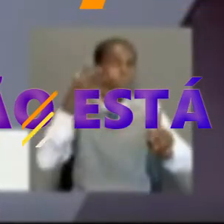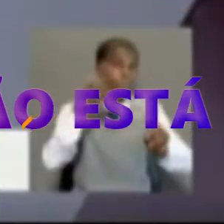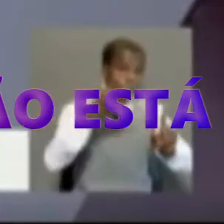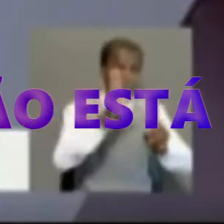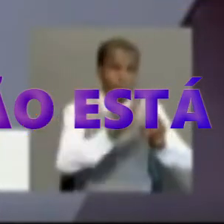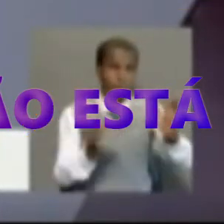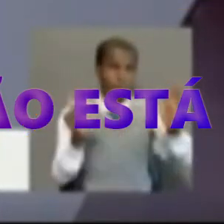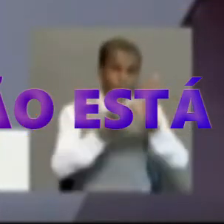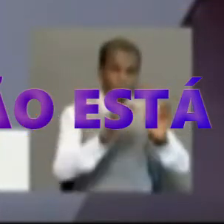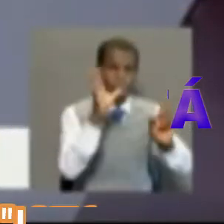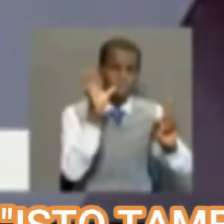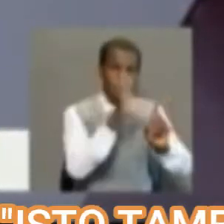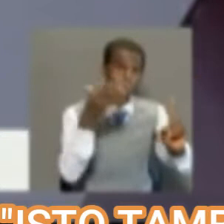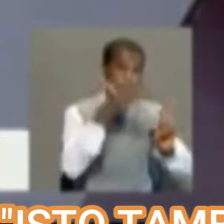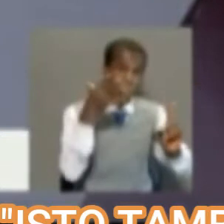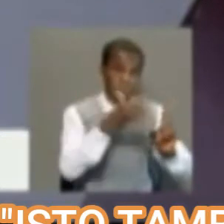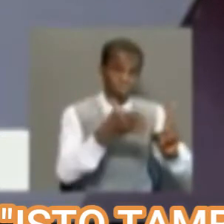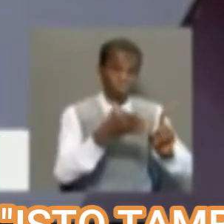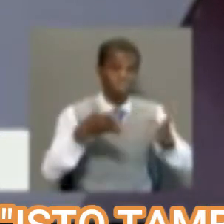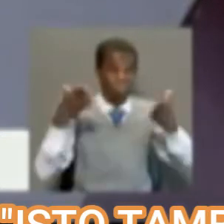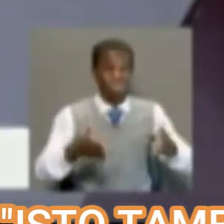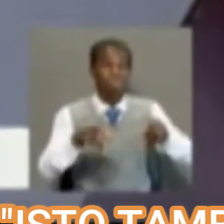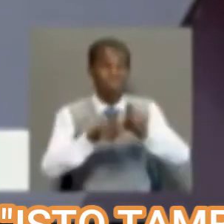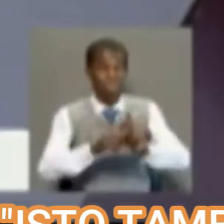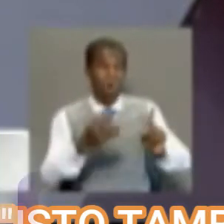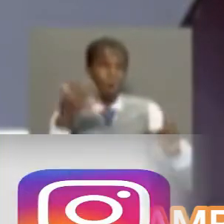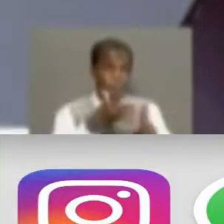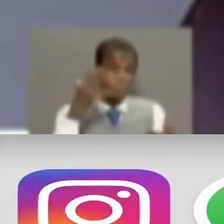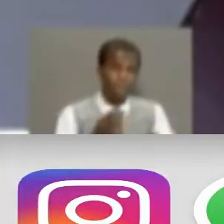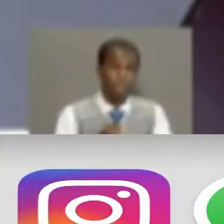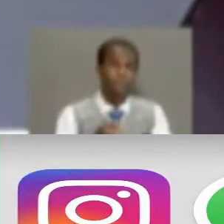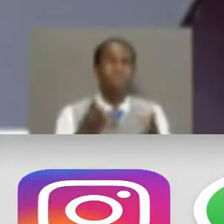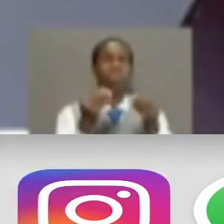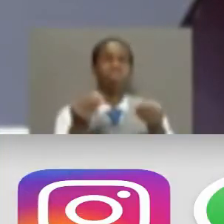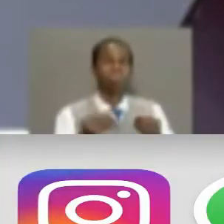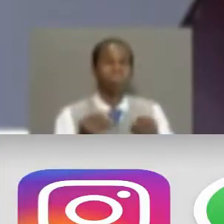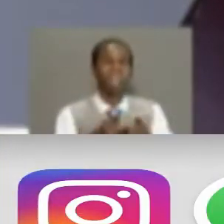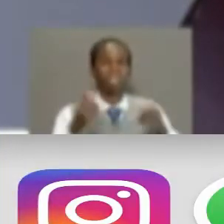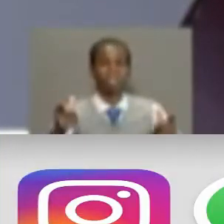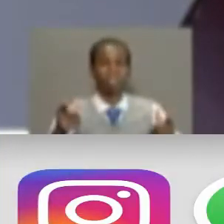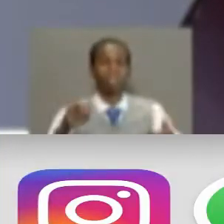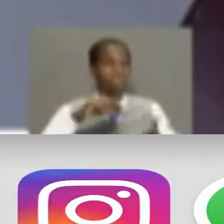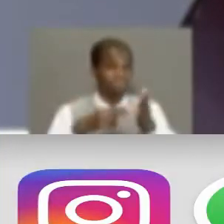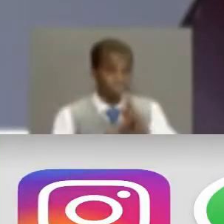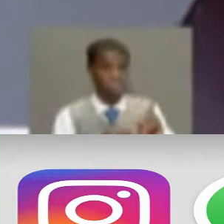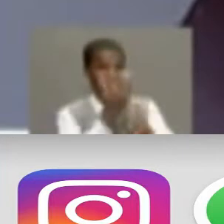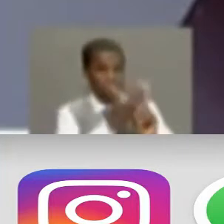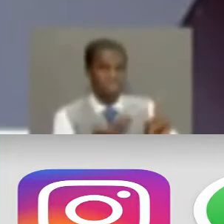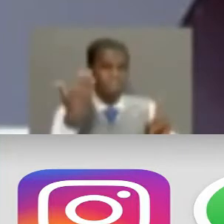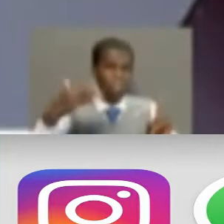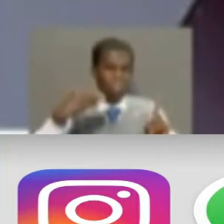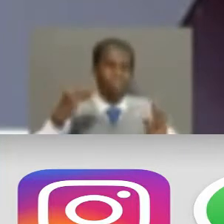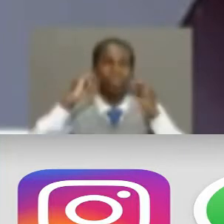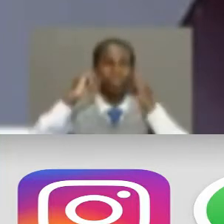sanção, não precisava ser uma sanção tão gravosa quanto esta de anular um congresso... Não é a sanção que diz a